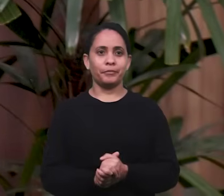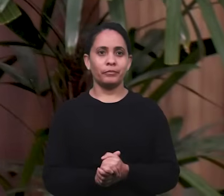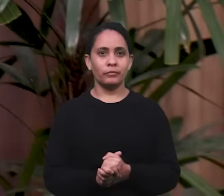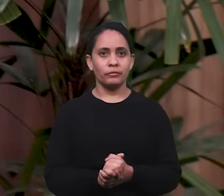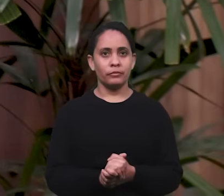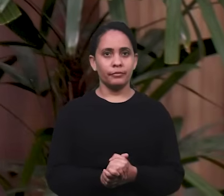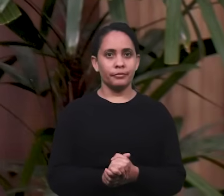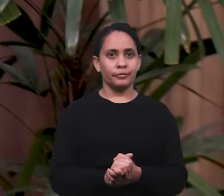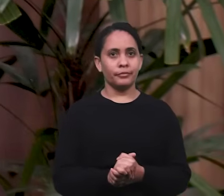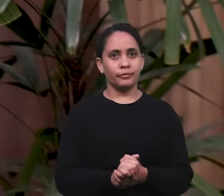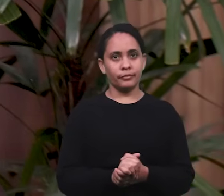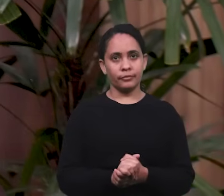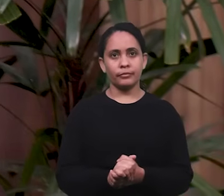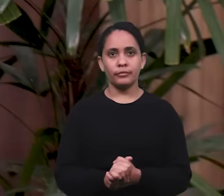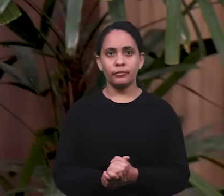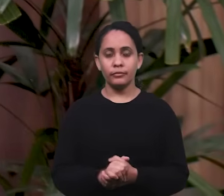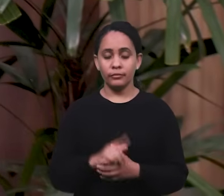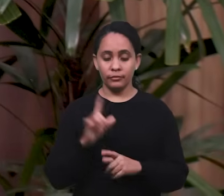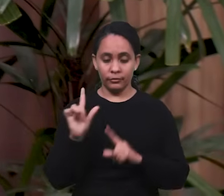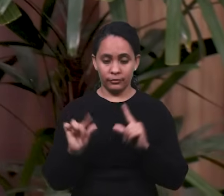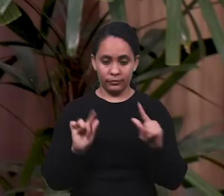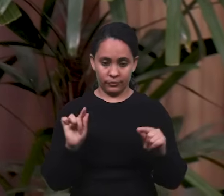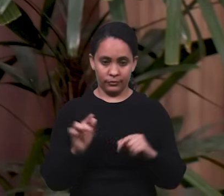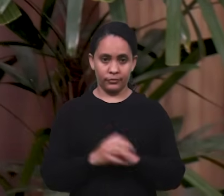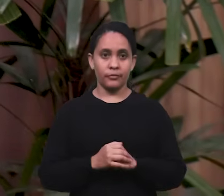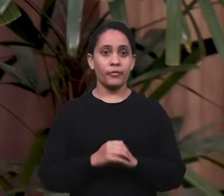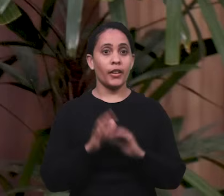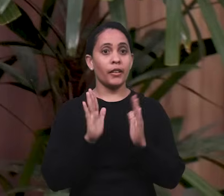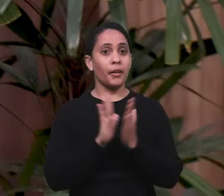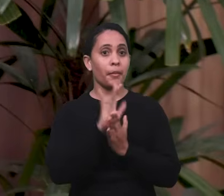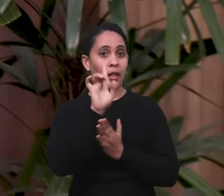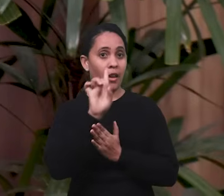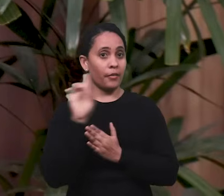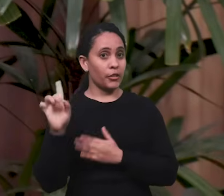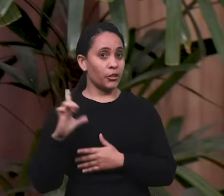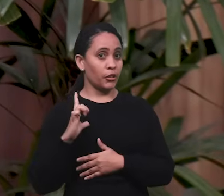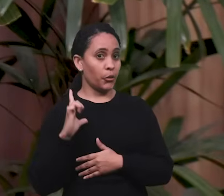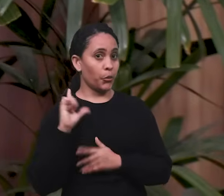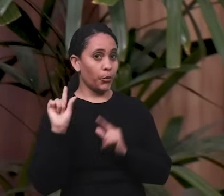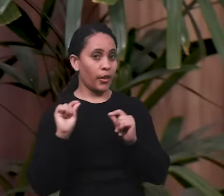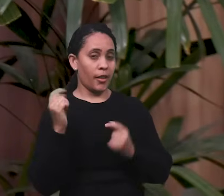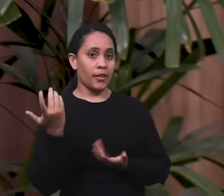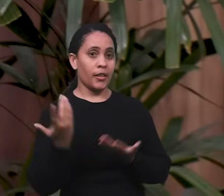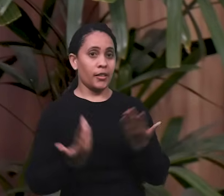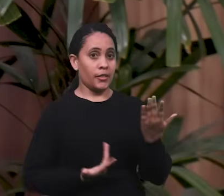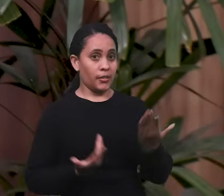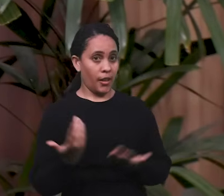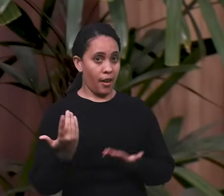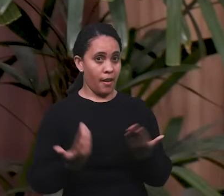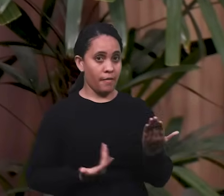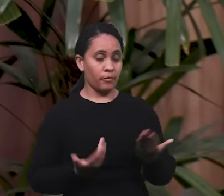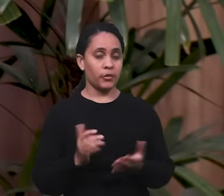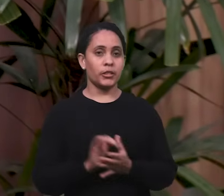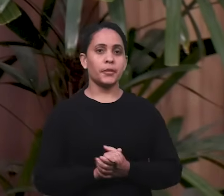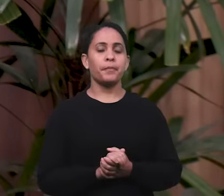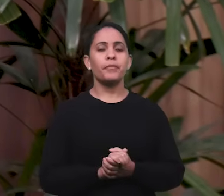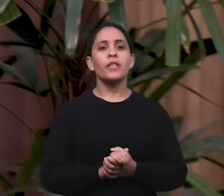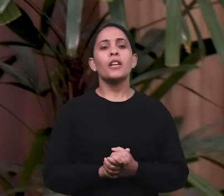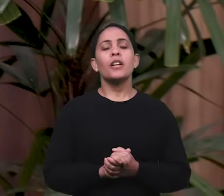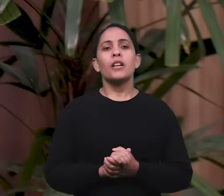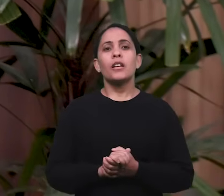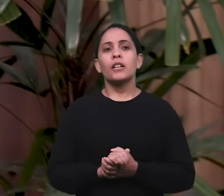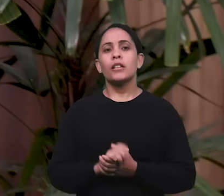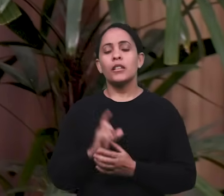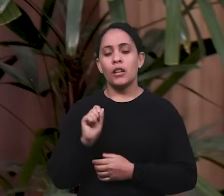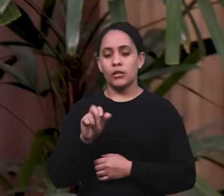ele é recorrente na própria palavra de Deus, de irmãos de sangue, que não se